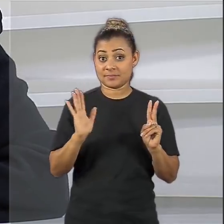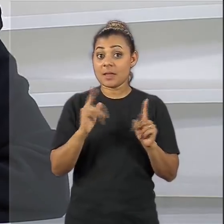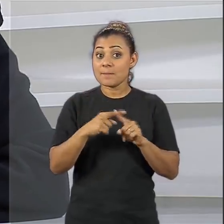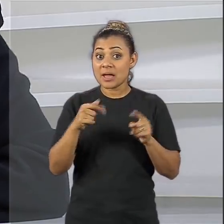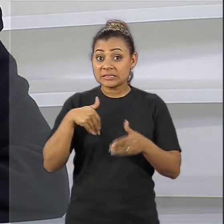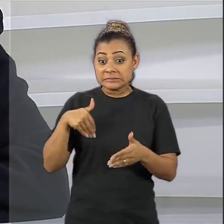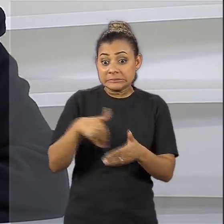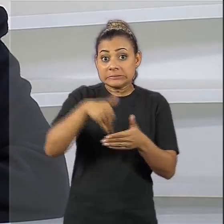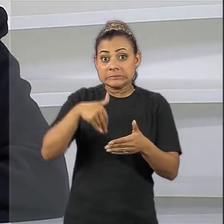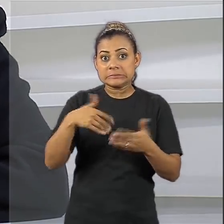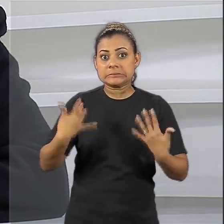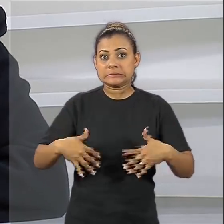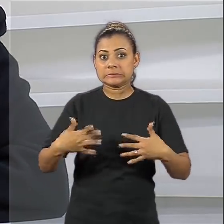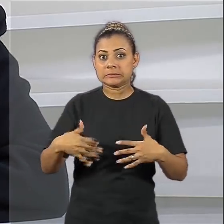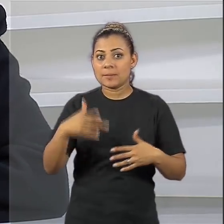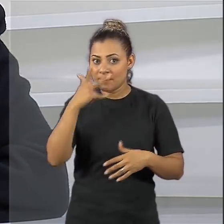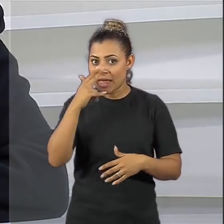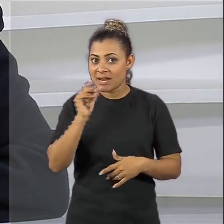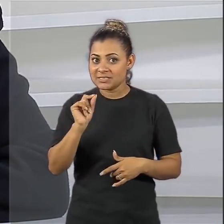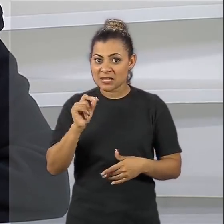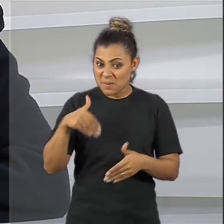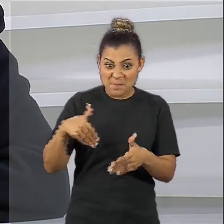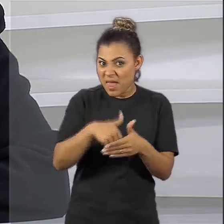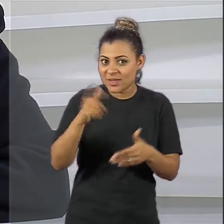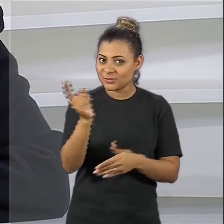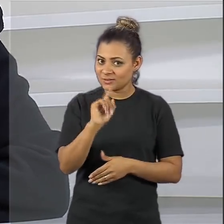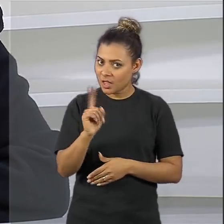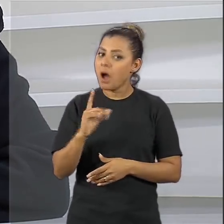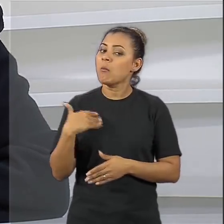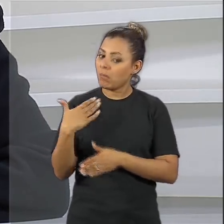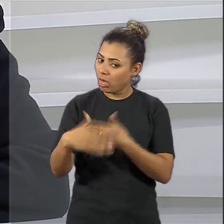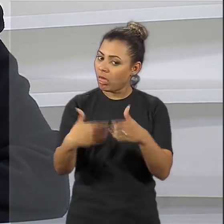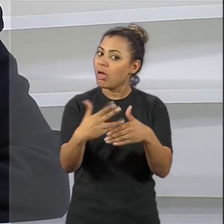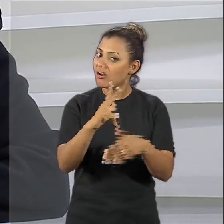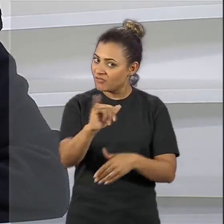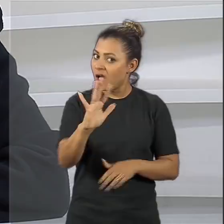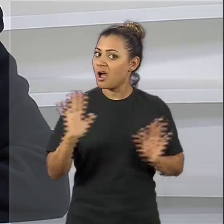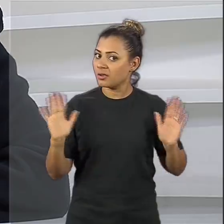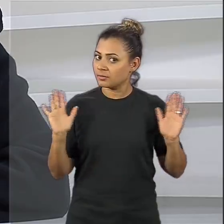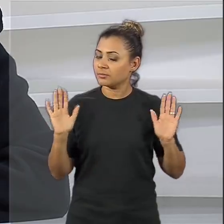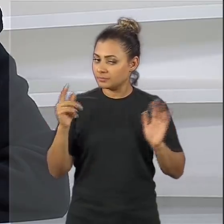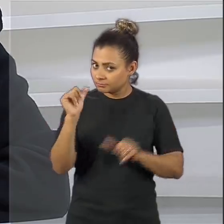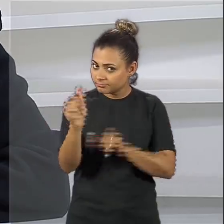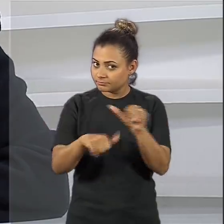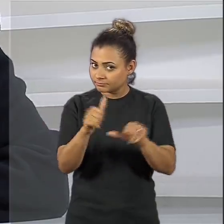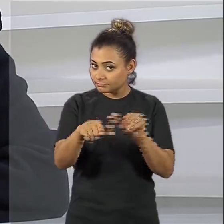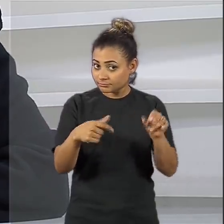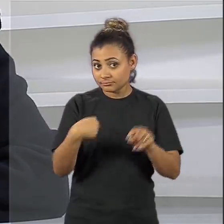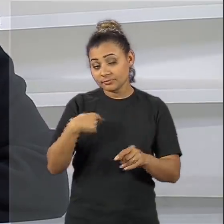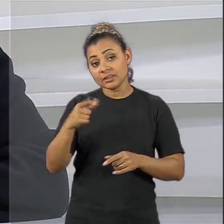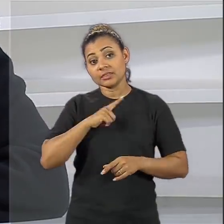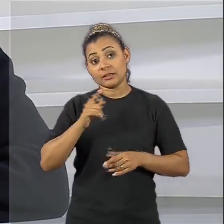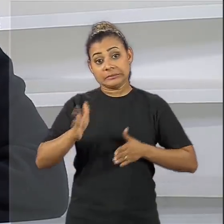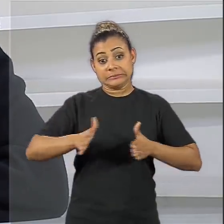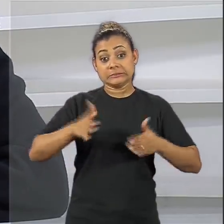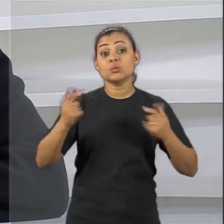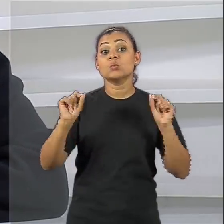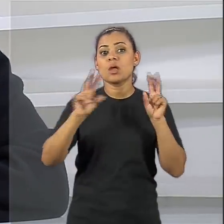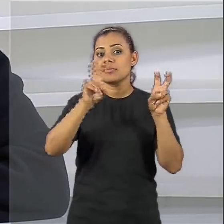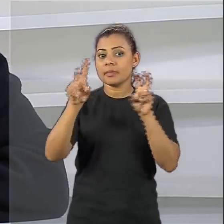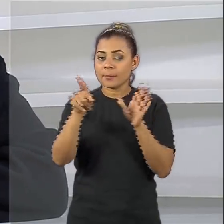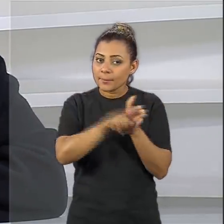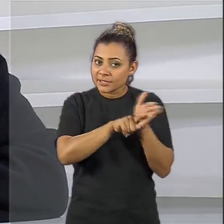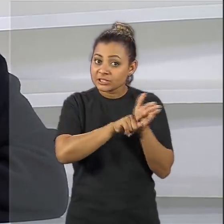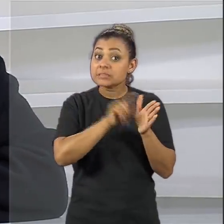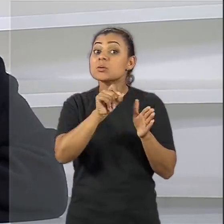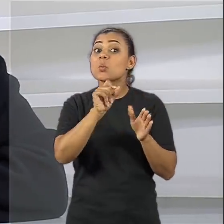tempo é sempre muito tempo, né? Principalmente em momentos com uma dinâmica que a gente está tendo de Lava Jato,